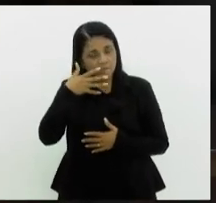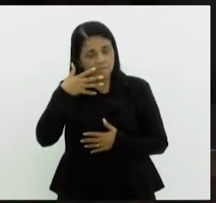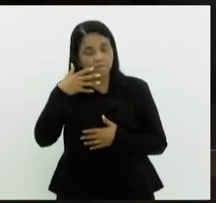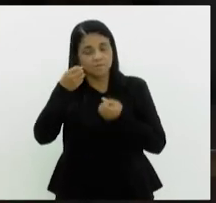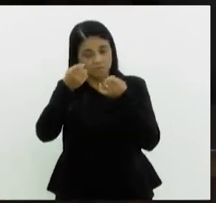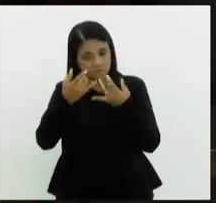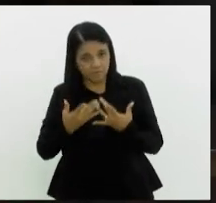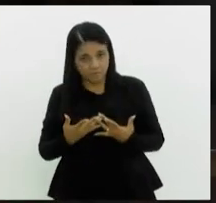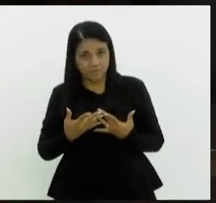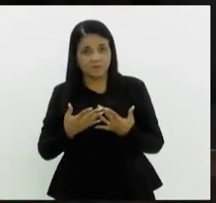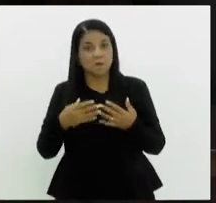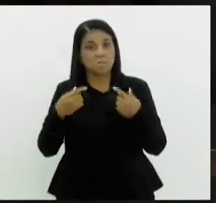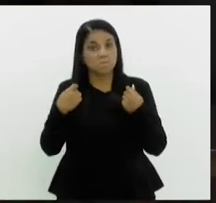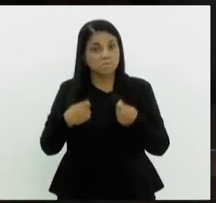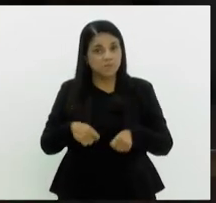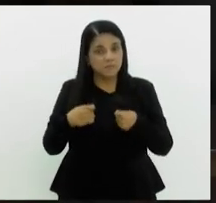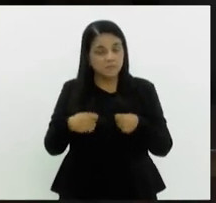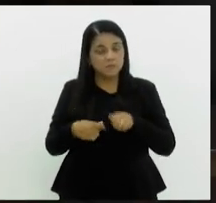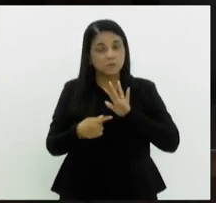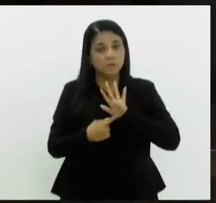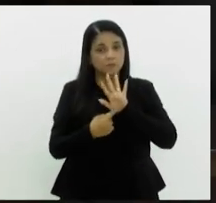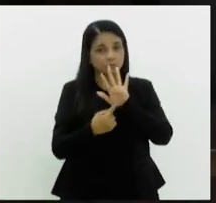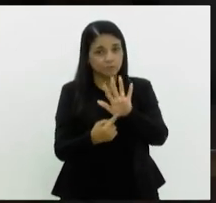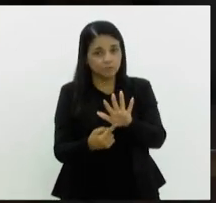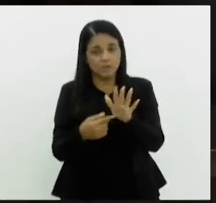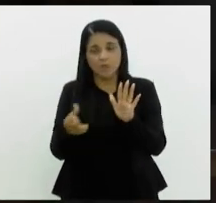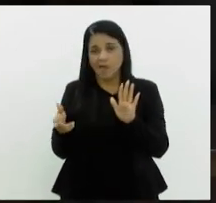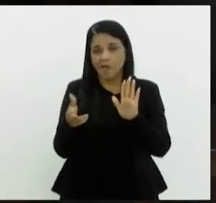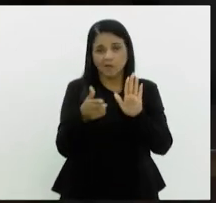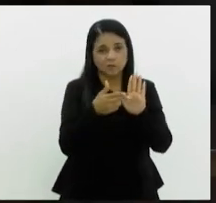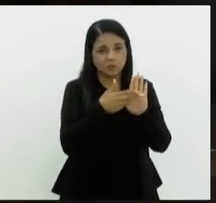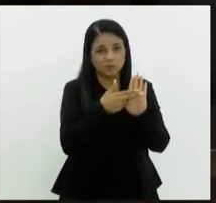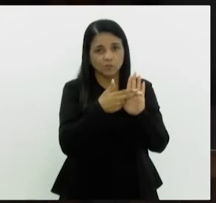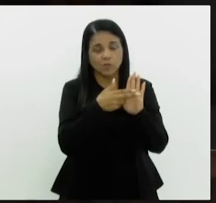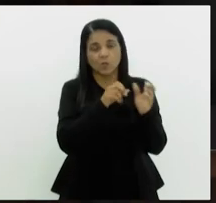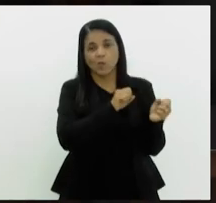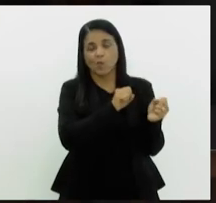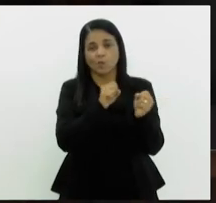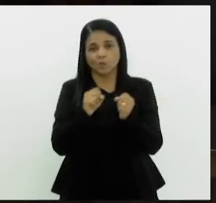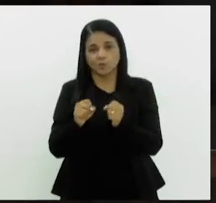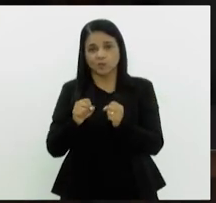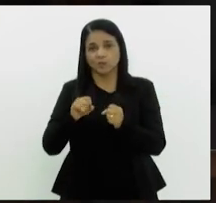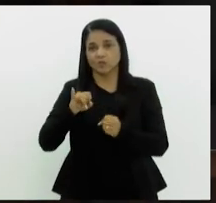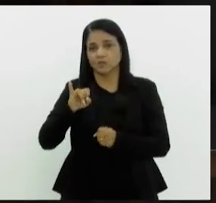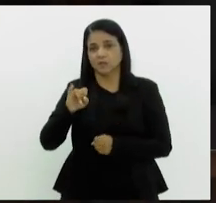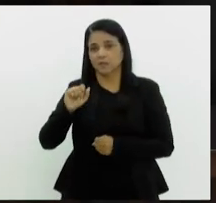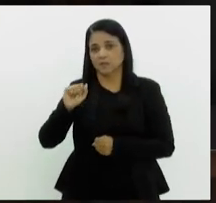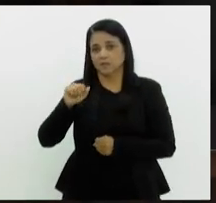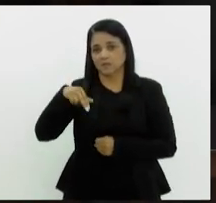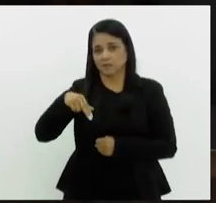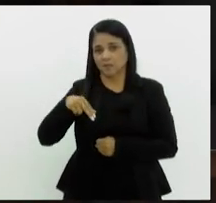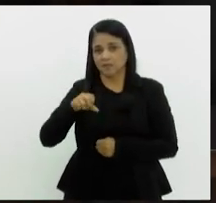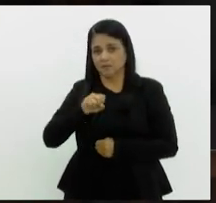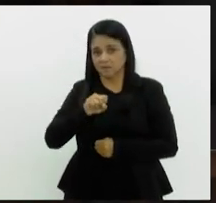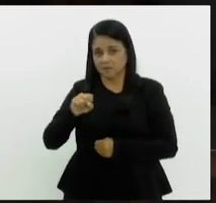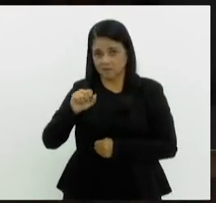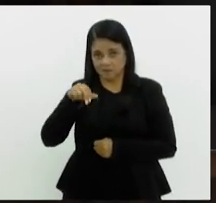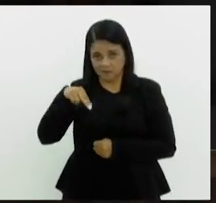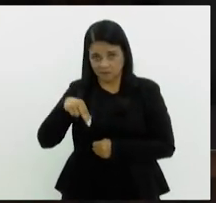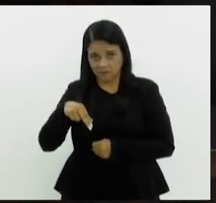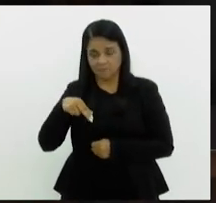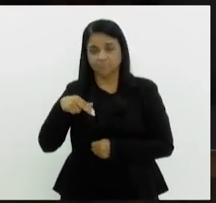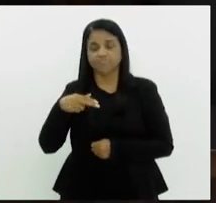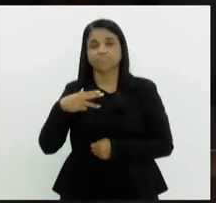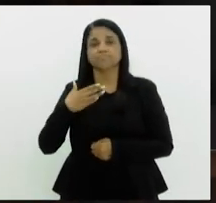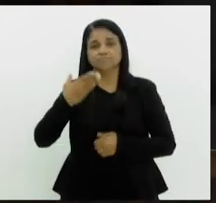diz: é preciso revelar e assumir o poder de Iansã, transformando tudo pelo seu